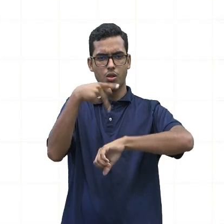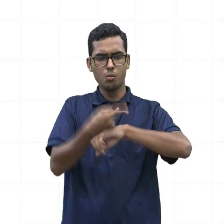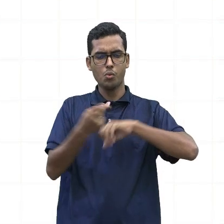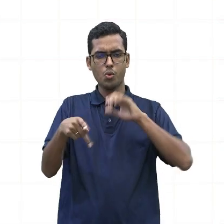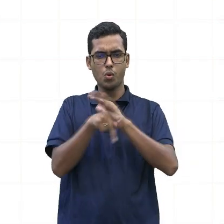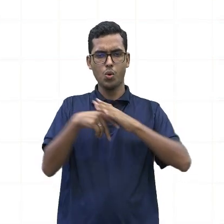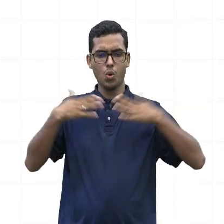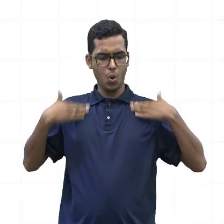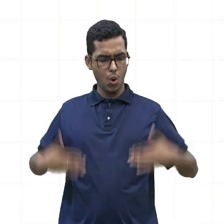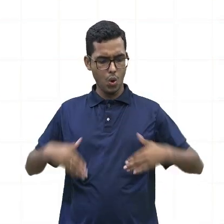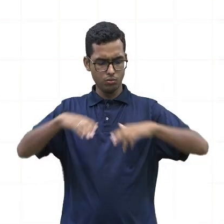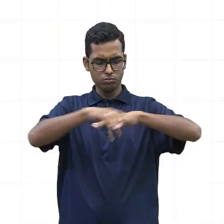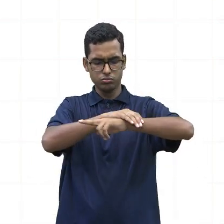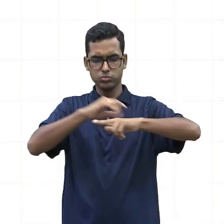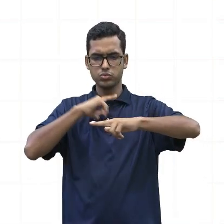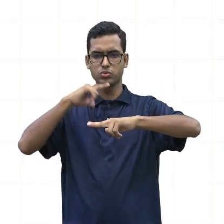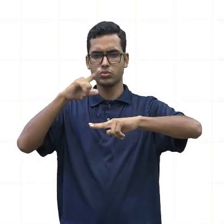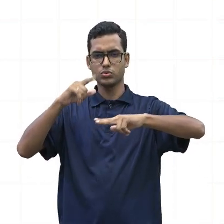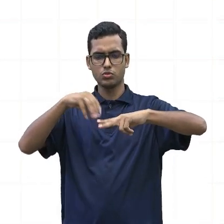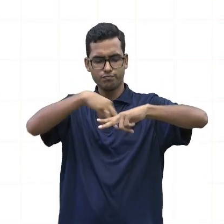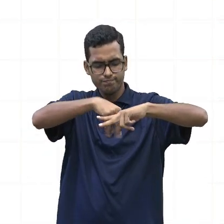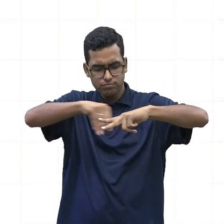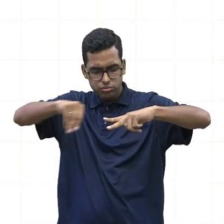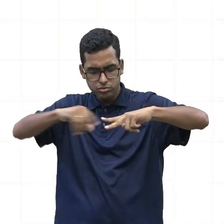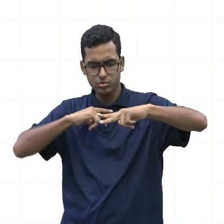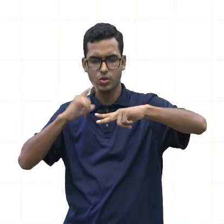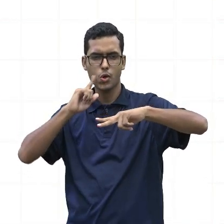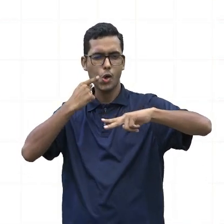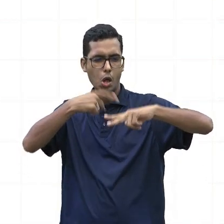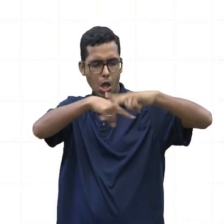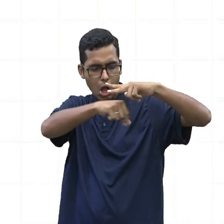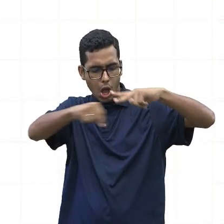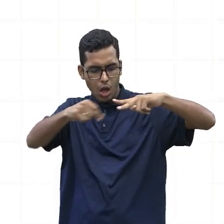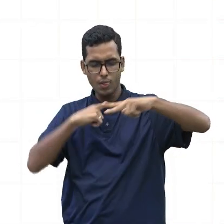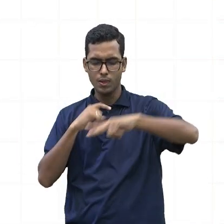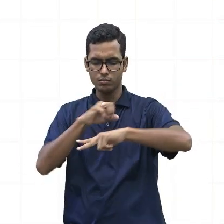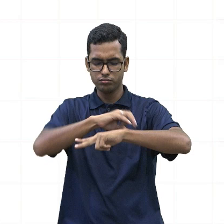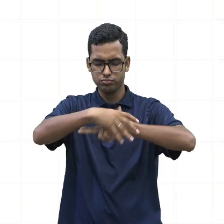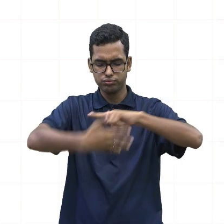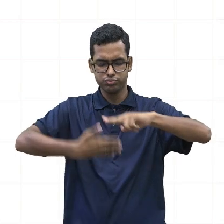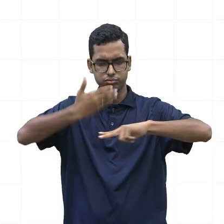poder desidratar, depois enfaixavam esse corpo e depois era colocado em